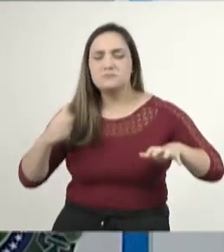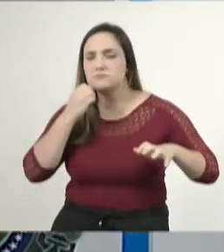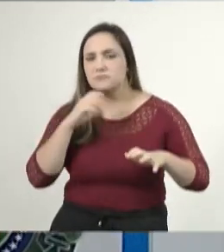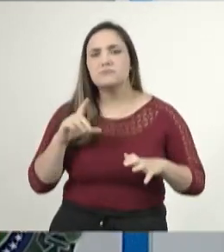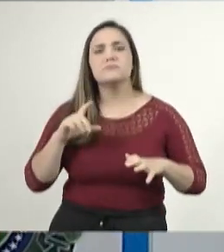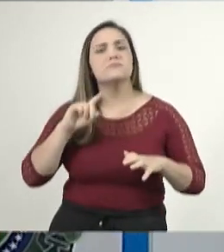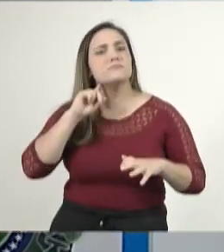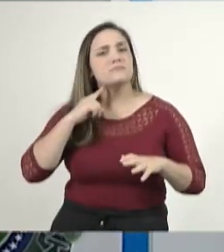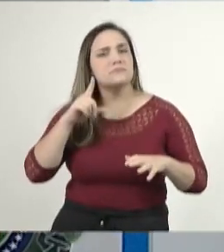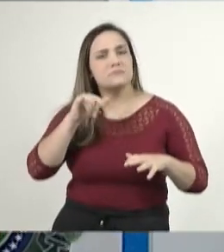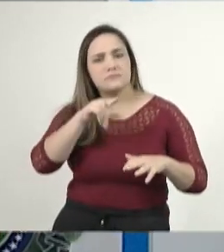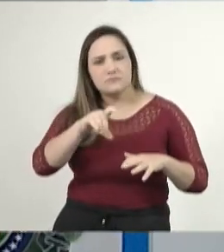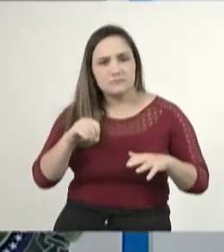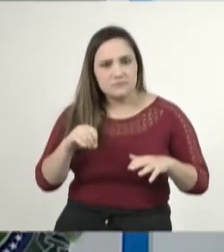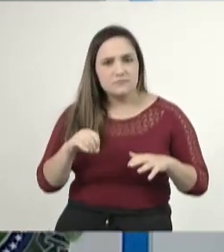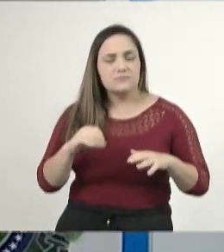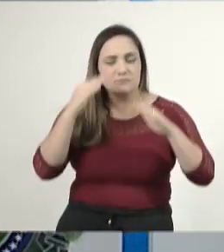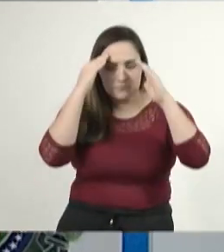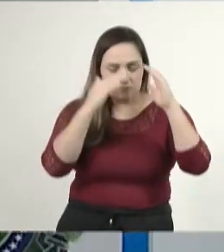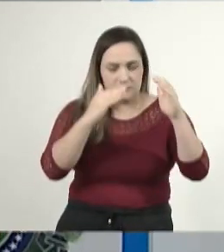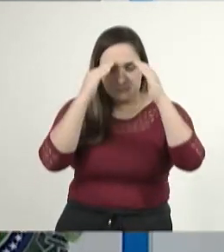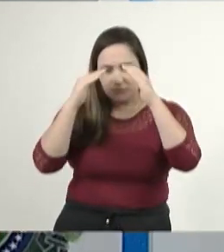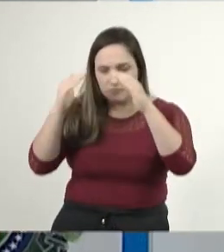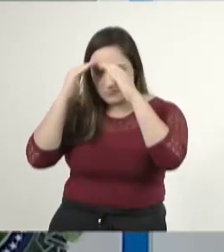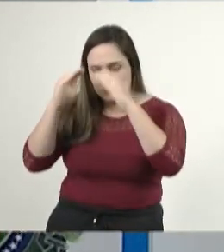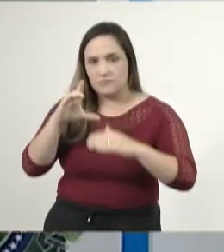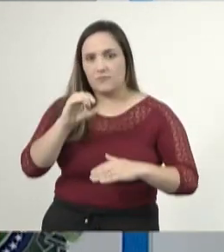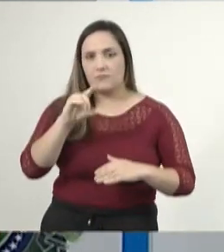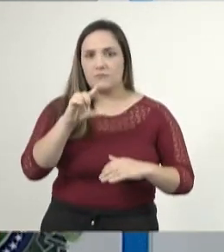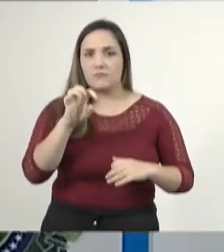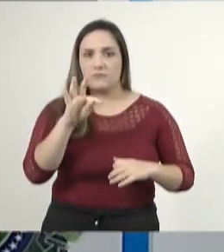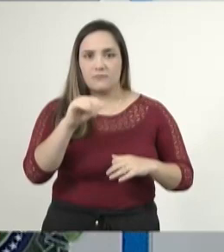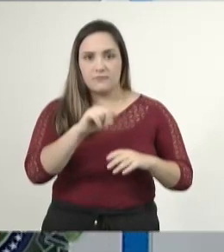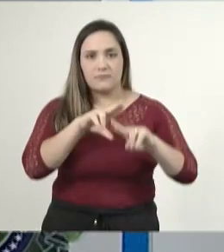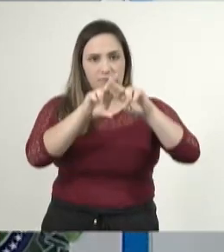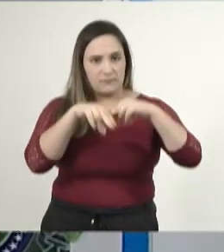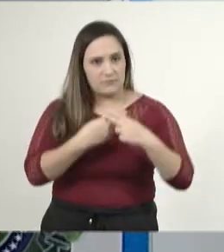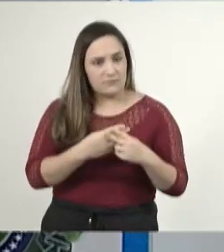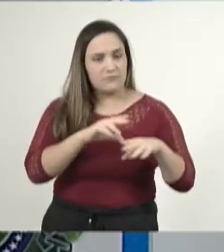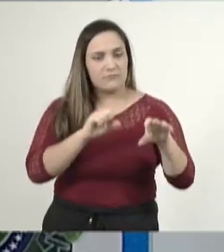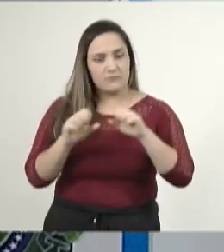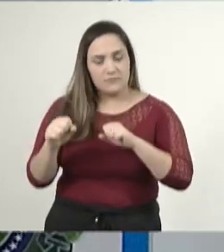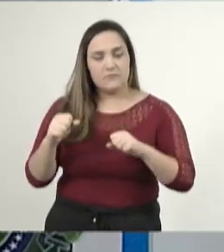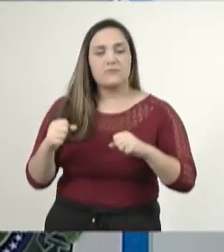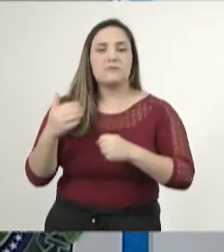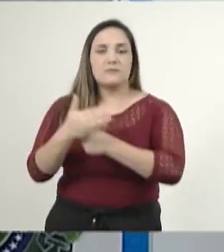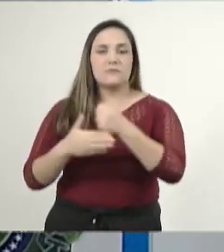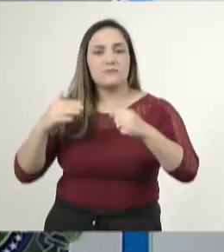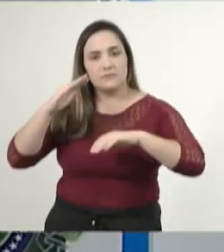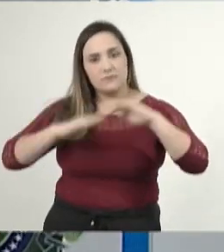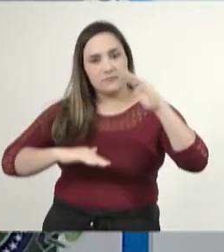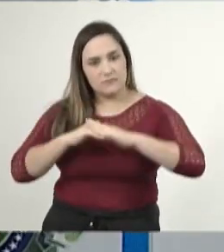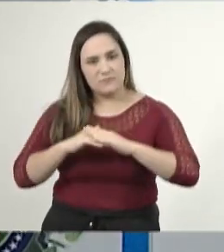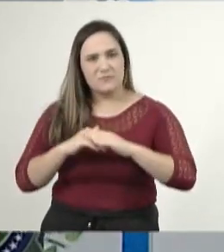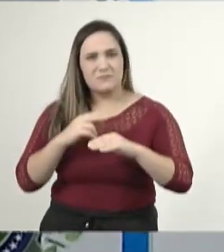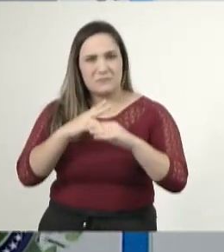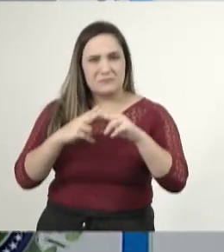em casa, respeitando a coleta seletiva e também protegendo esses profissionais de materiais cortantes e tudo